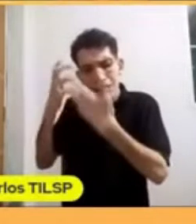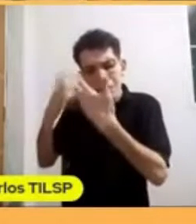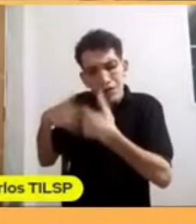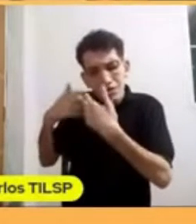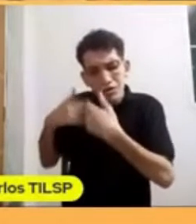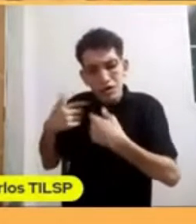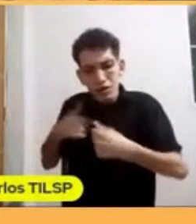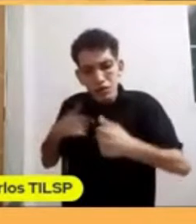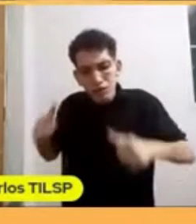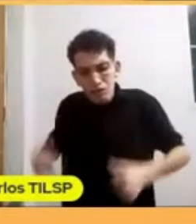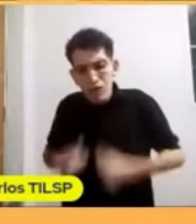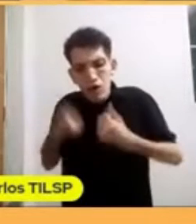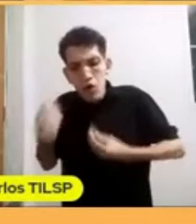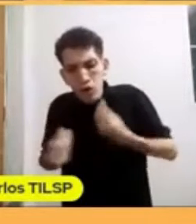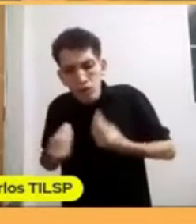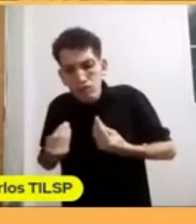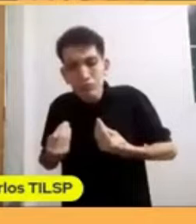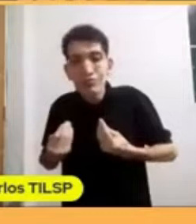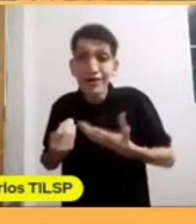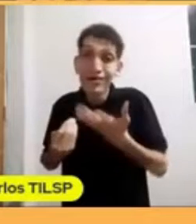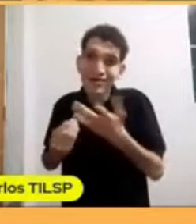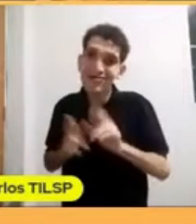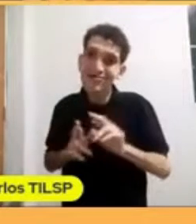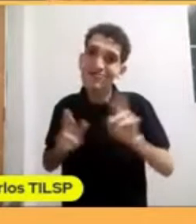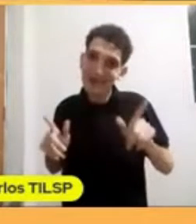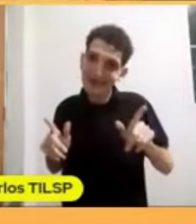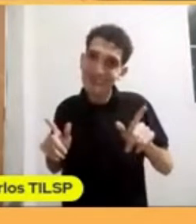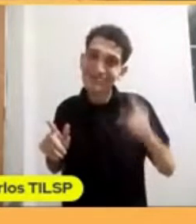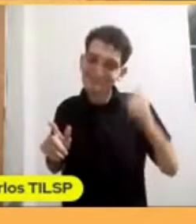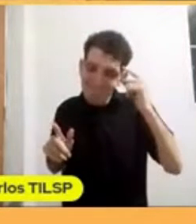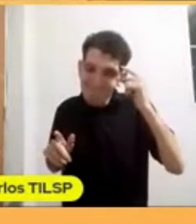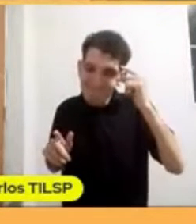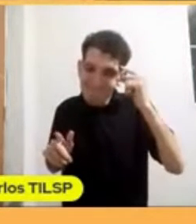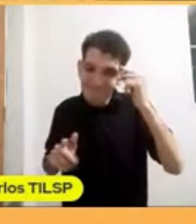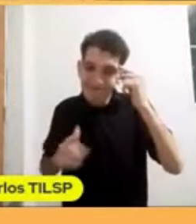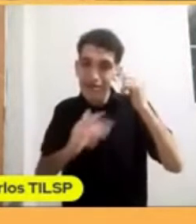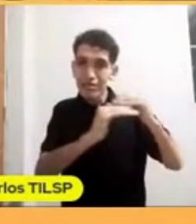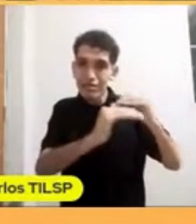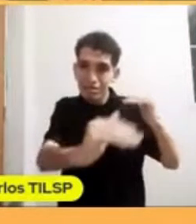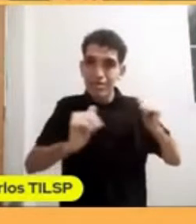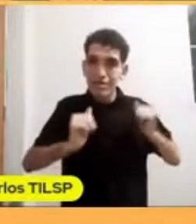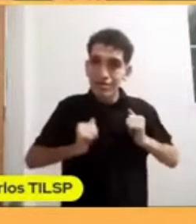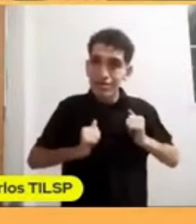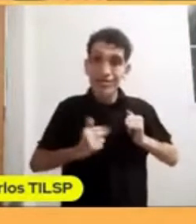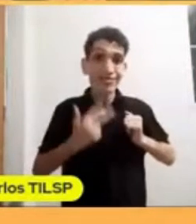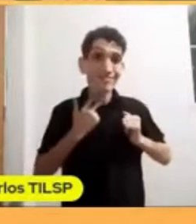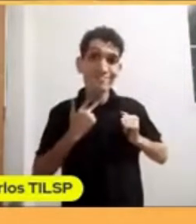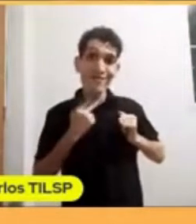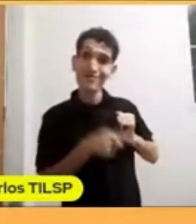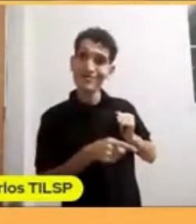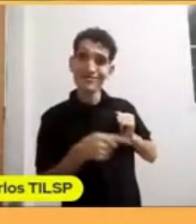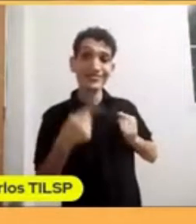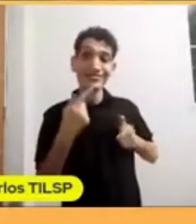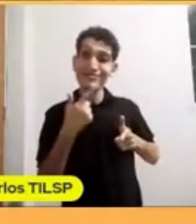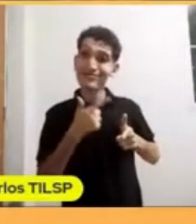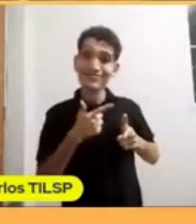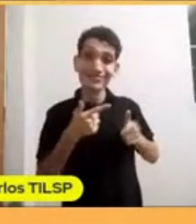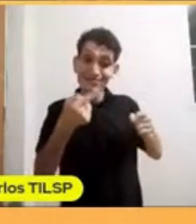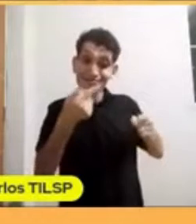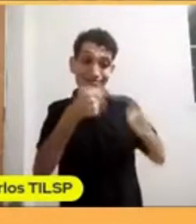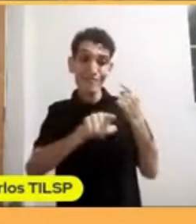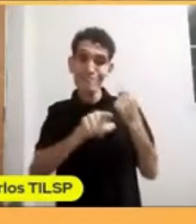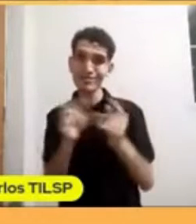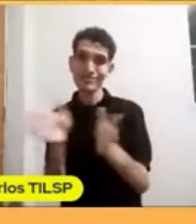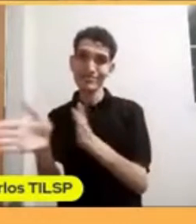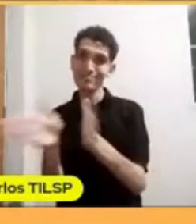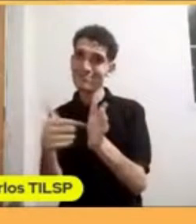eu vou errar e eu vou desistir. Então, quando a gente trabalha com acessibilidade, isso é uma questão que a gente